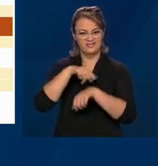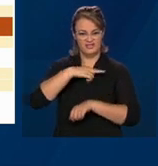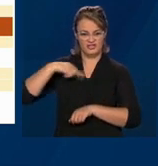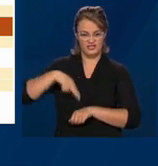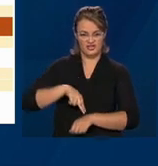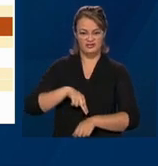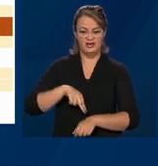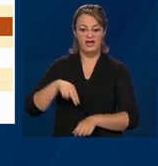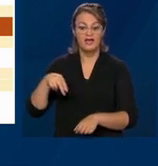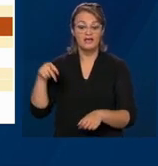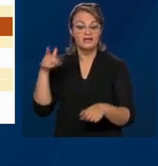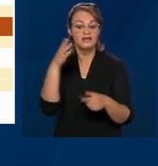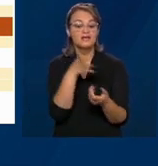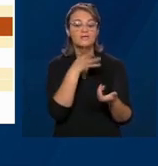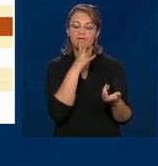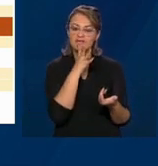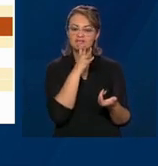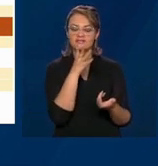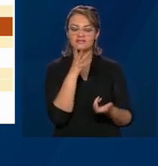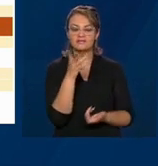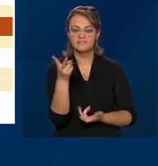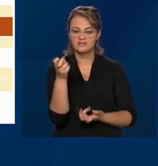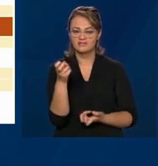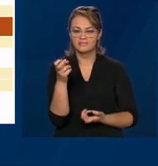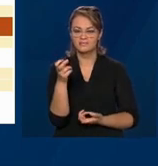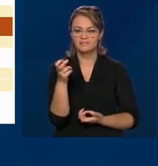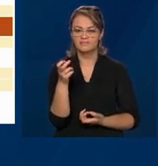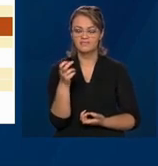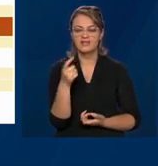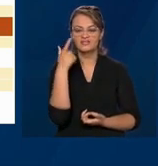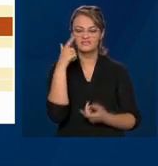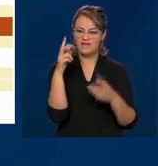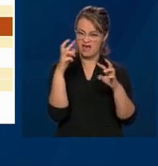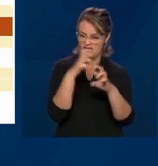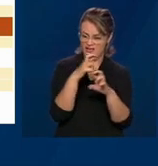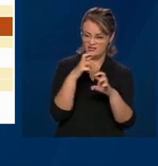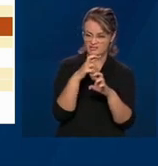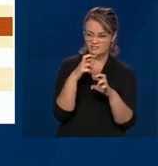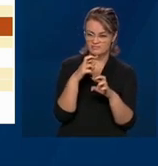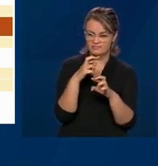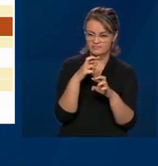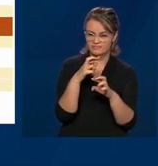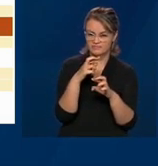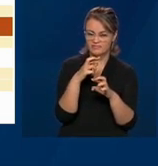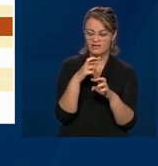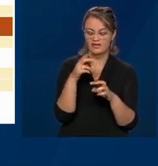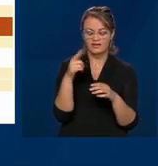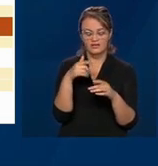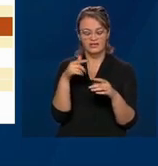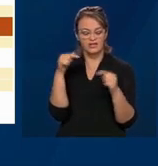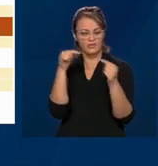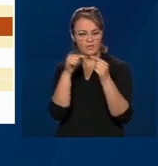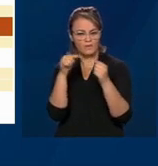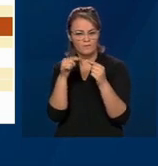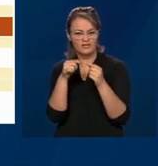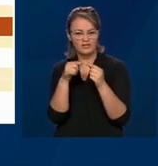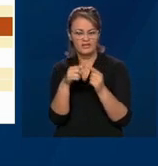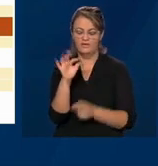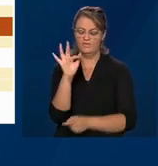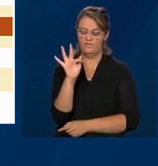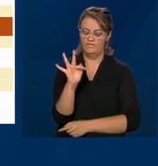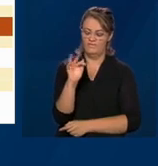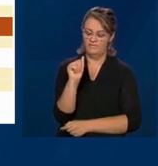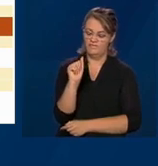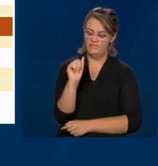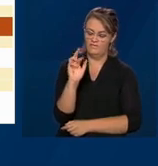o reconhecimento, a gente percebe que tem muita relação com outras farmacopeias. O que é farmacopeia?